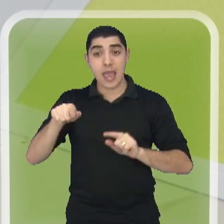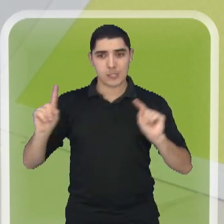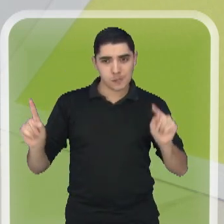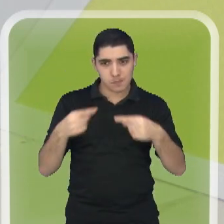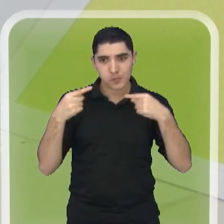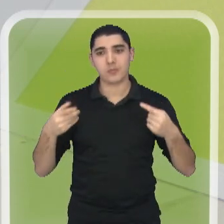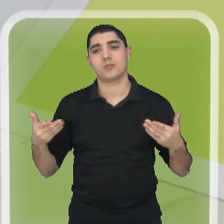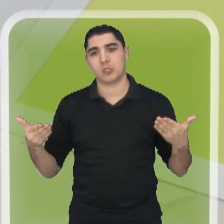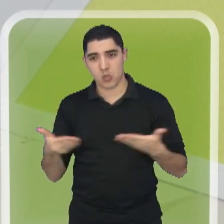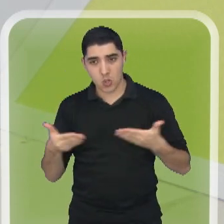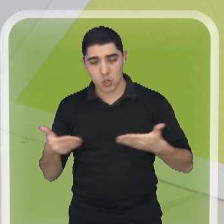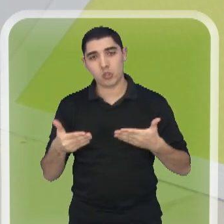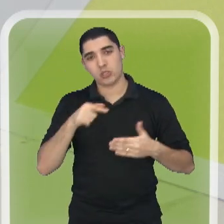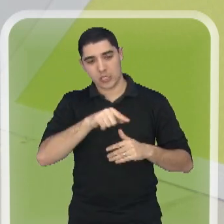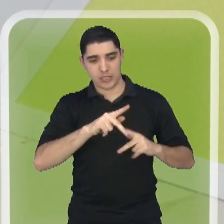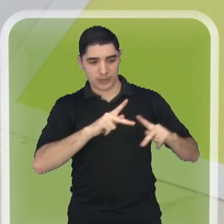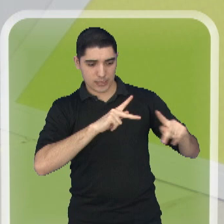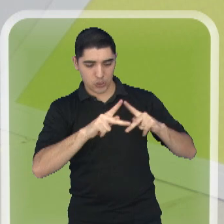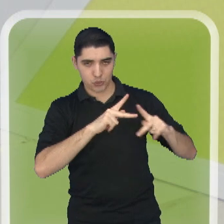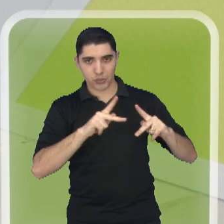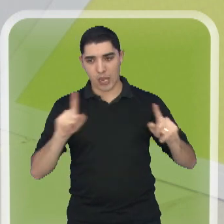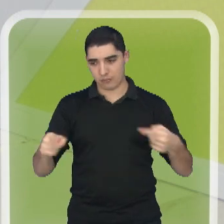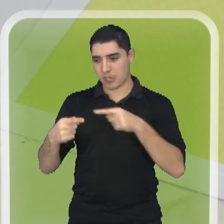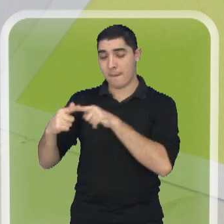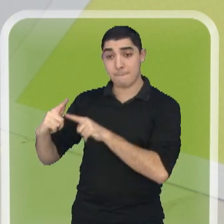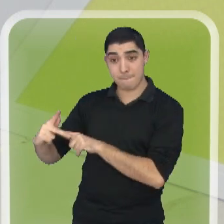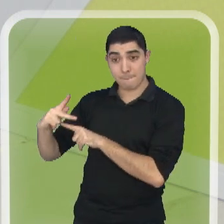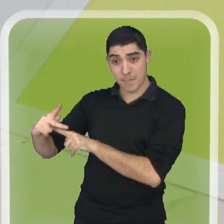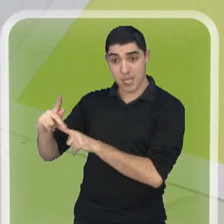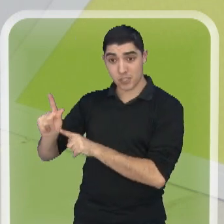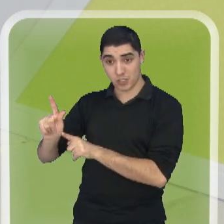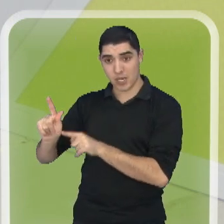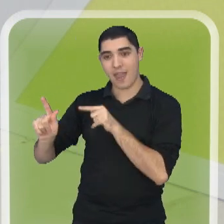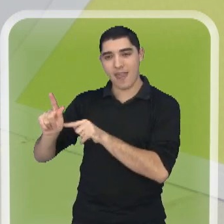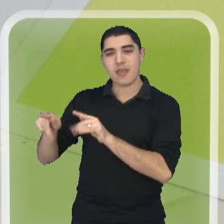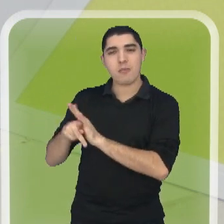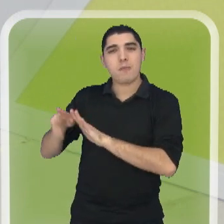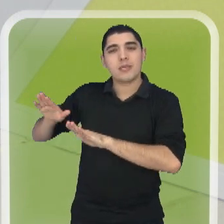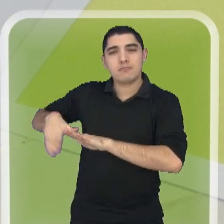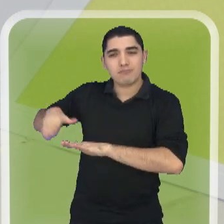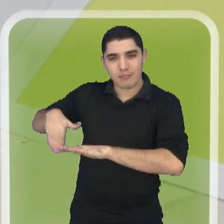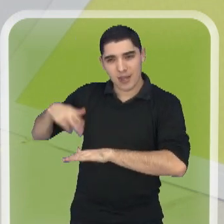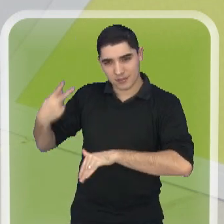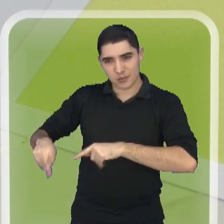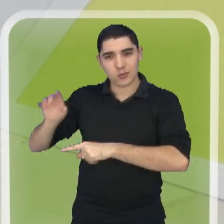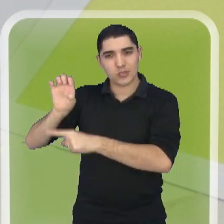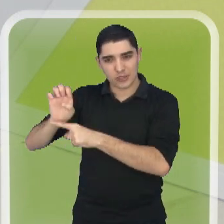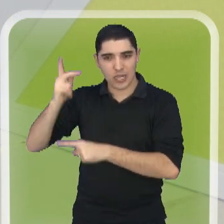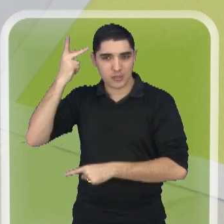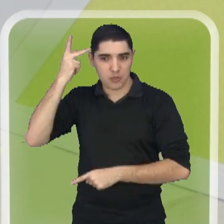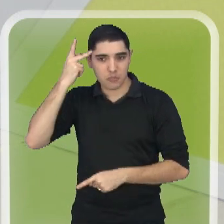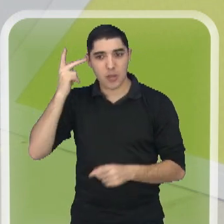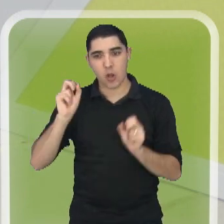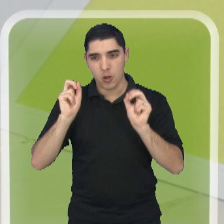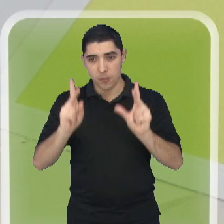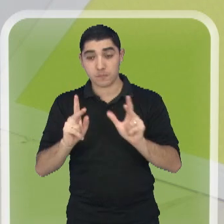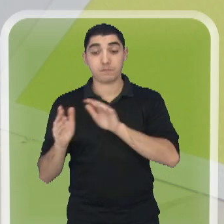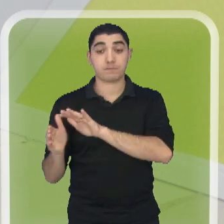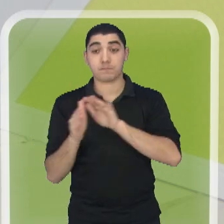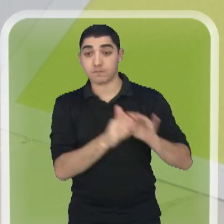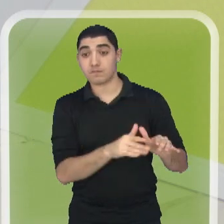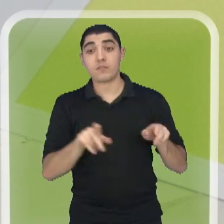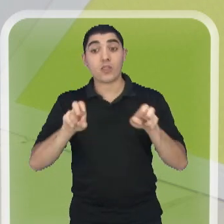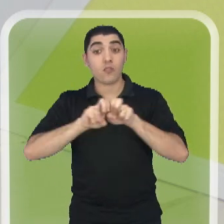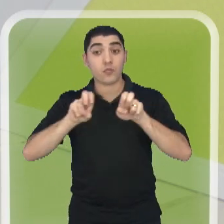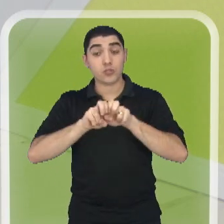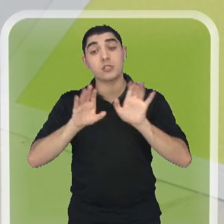nesta partida entre São José e Praia Grande lá do litoral sul aqui do estado de São Paulo, tá certo? Brunão, ainda no assunto